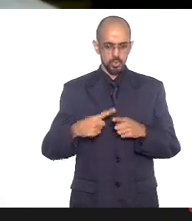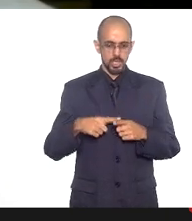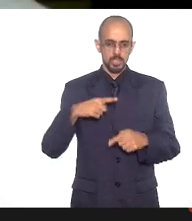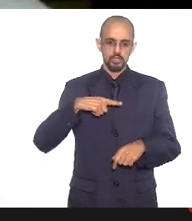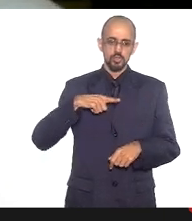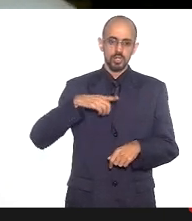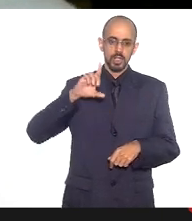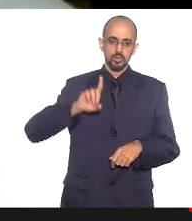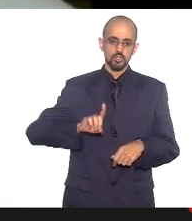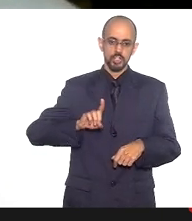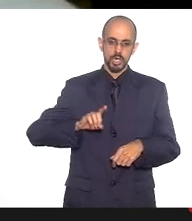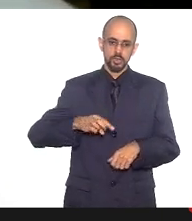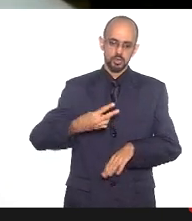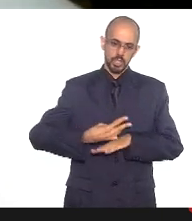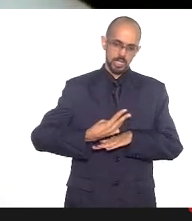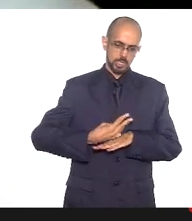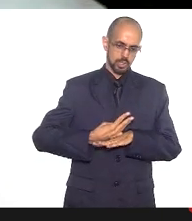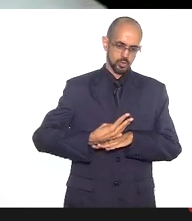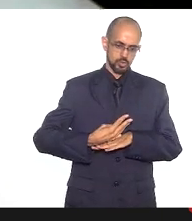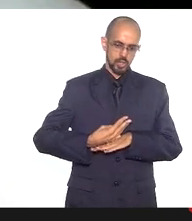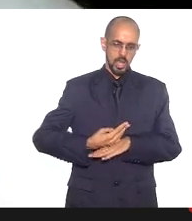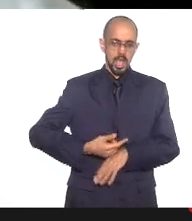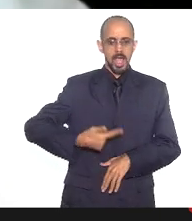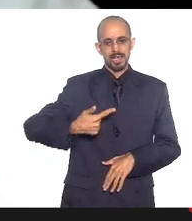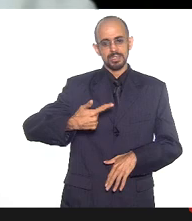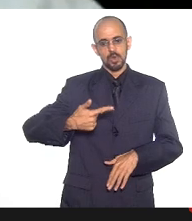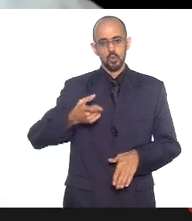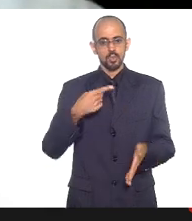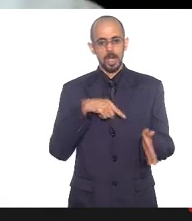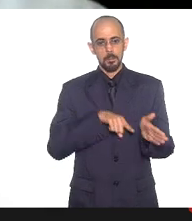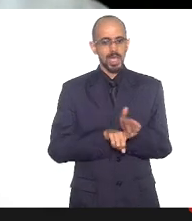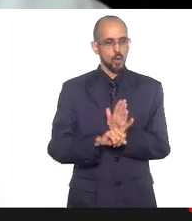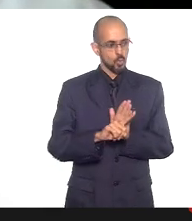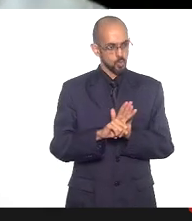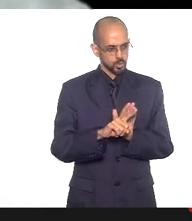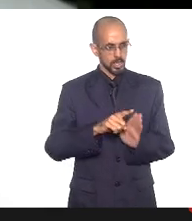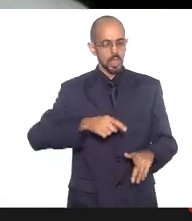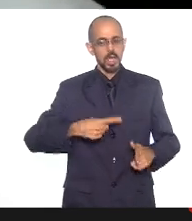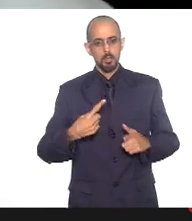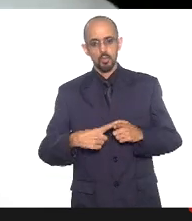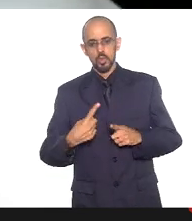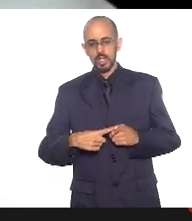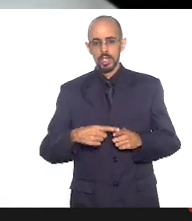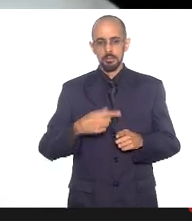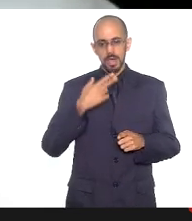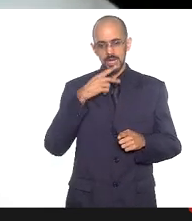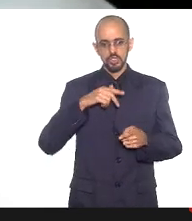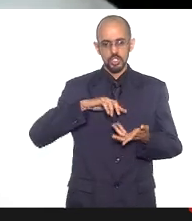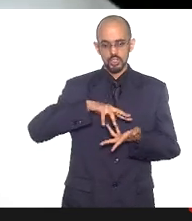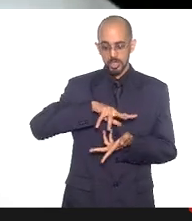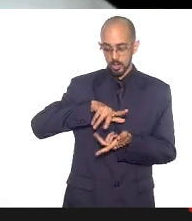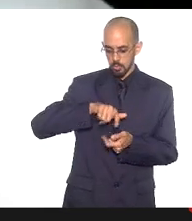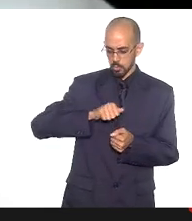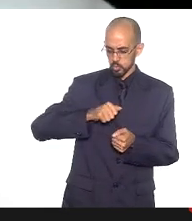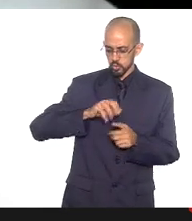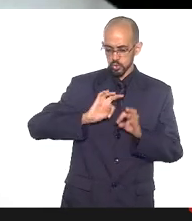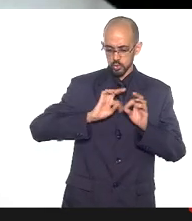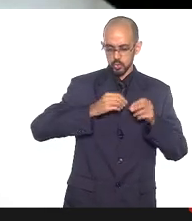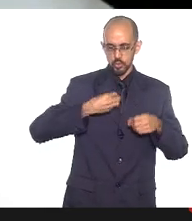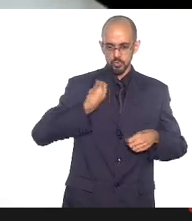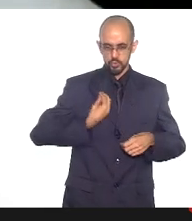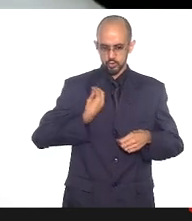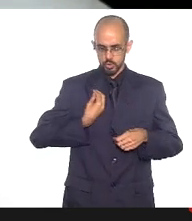A segunda pergunta, parece que nós estamos no melhor dos mundos e tudo funciona. Eu gostaria que fosse